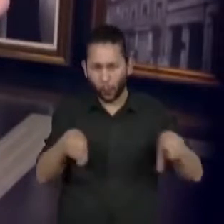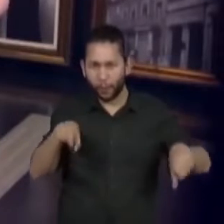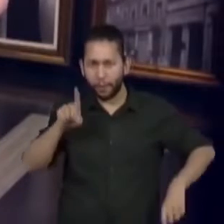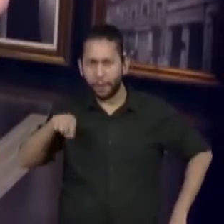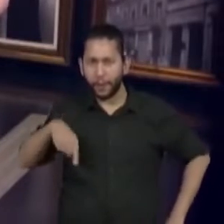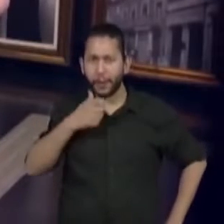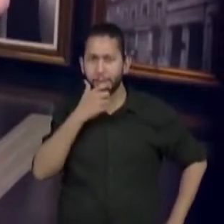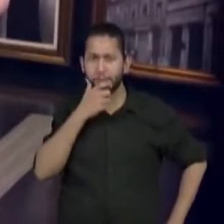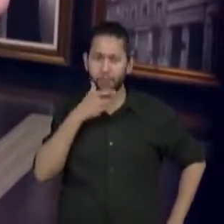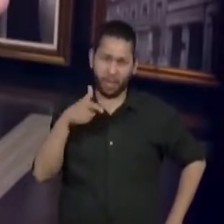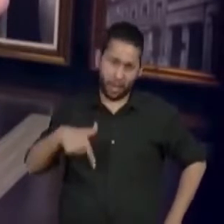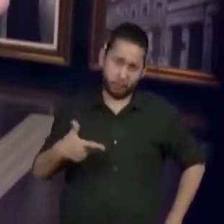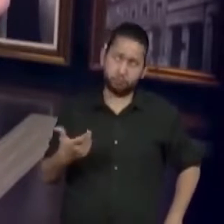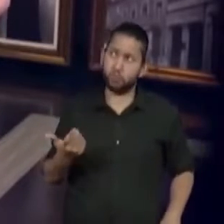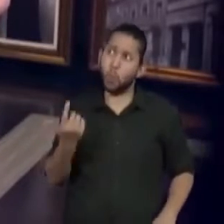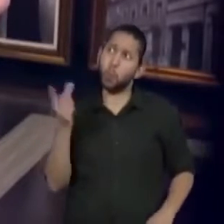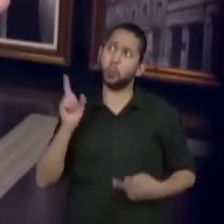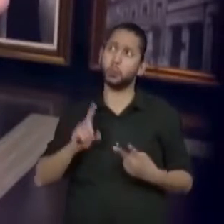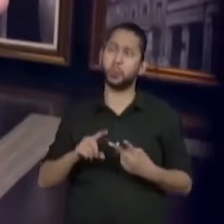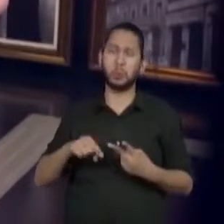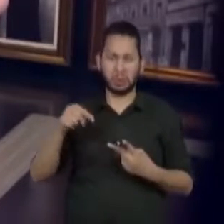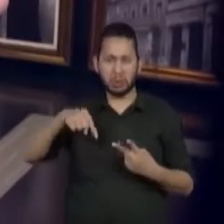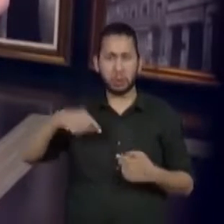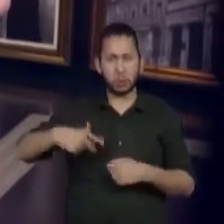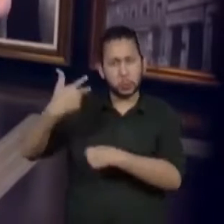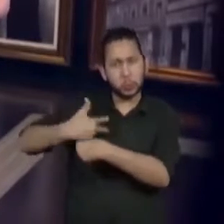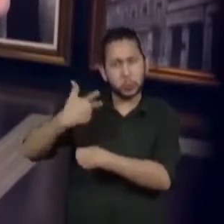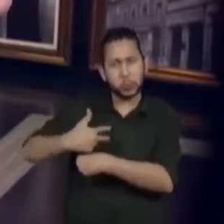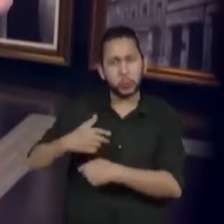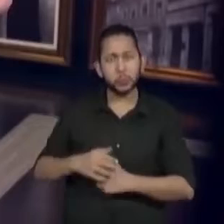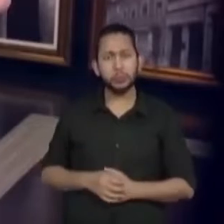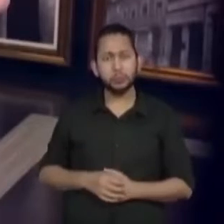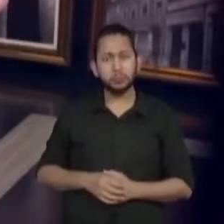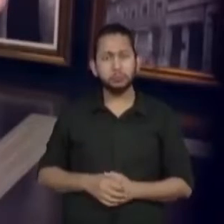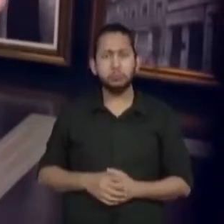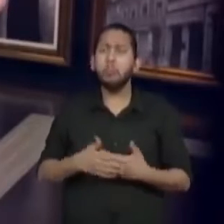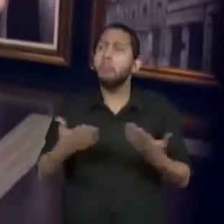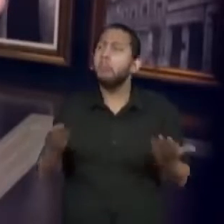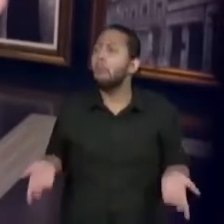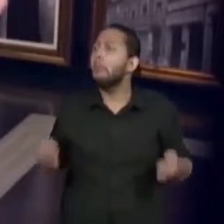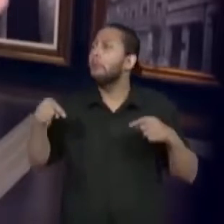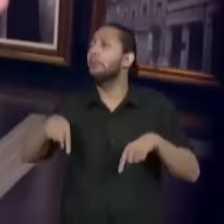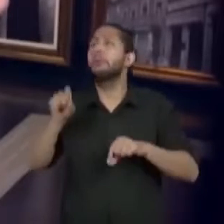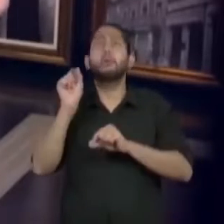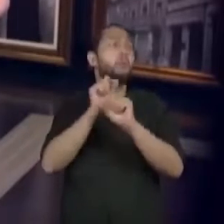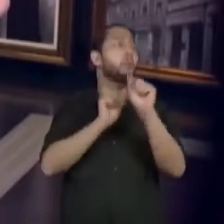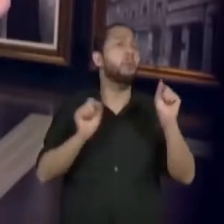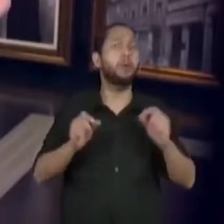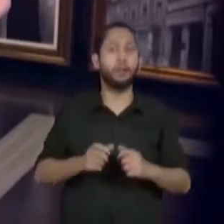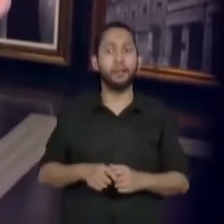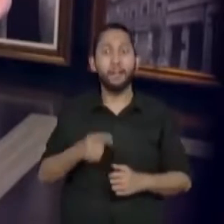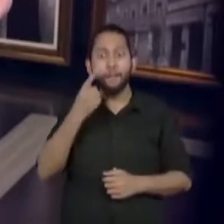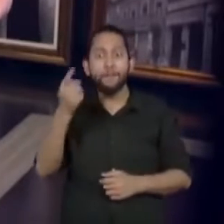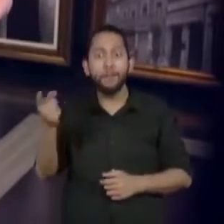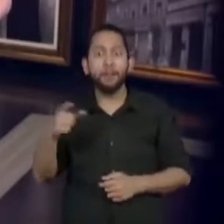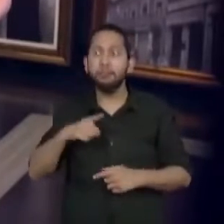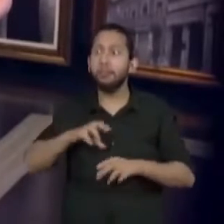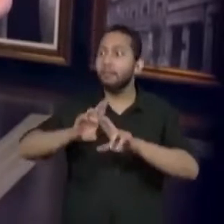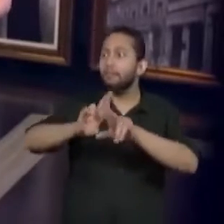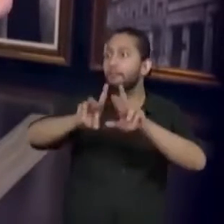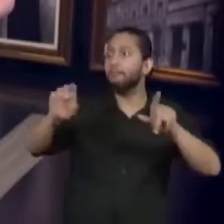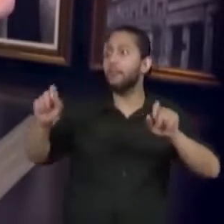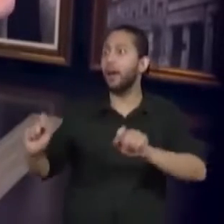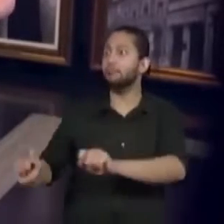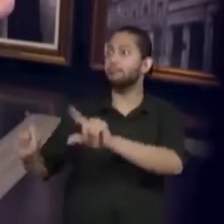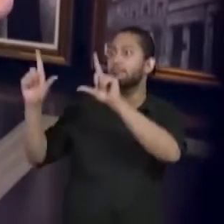no estúdio, estamos em um lugar rico em informações, imagens, muito diferente para essa aula de educação